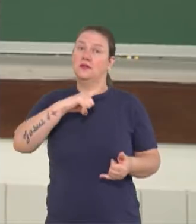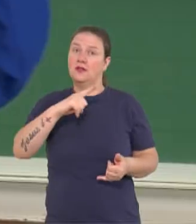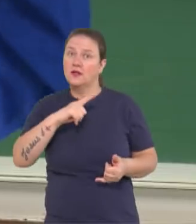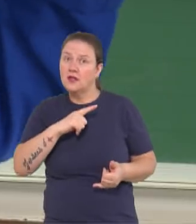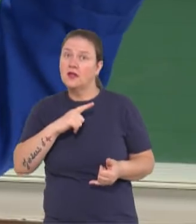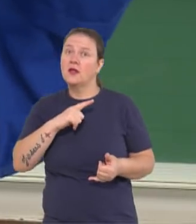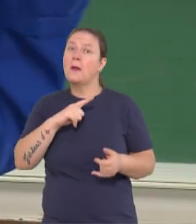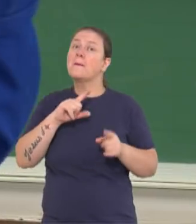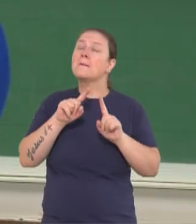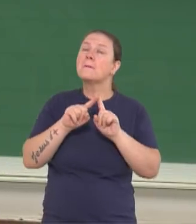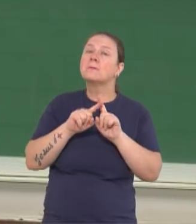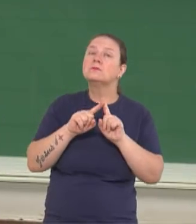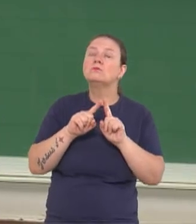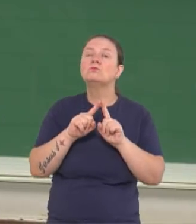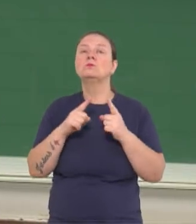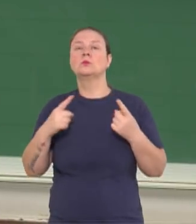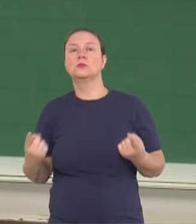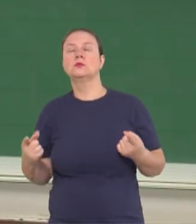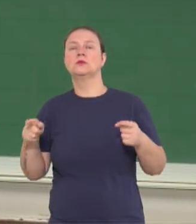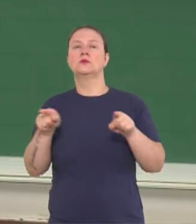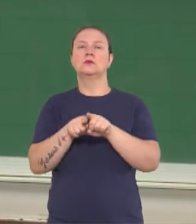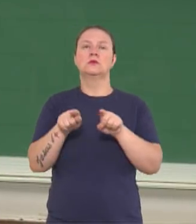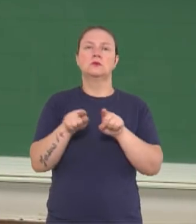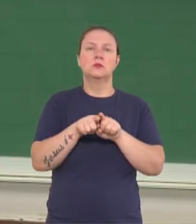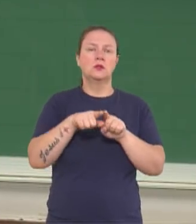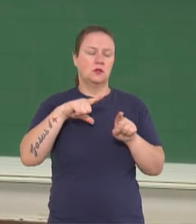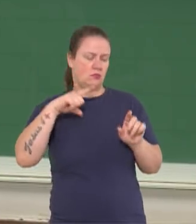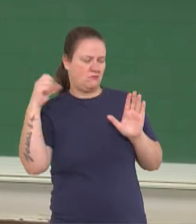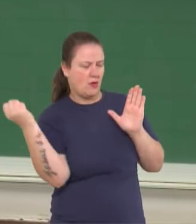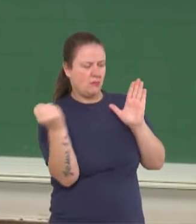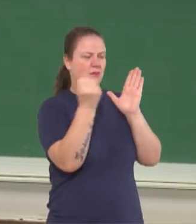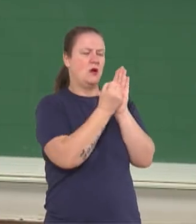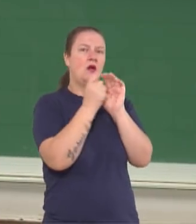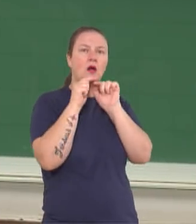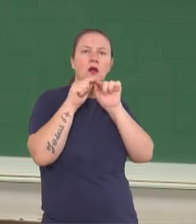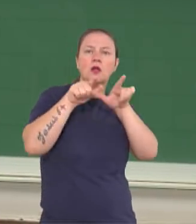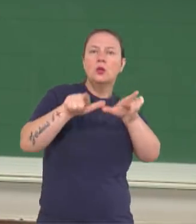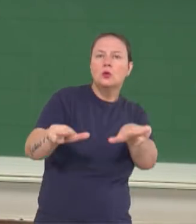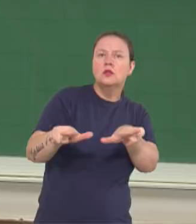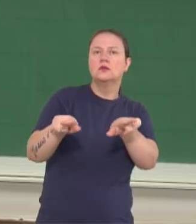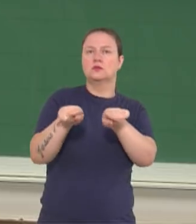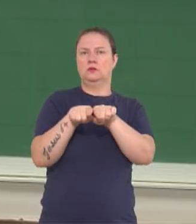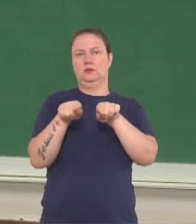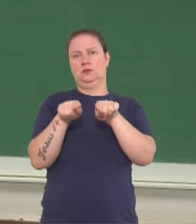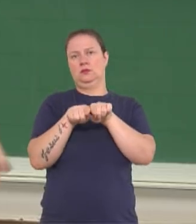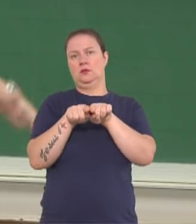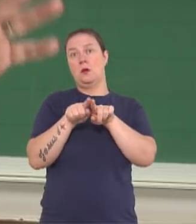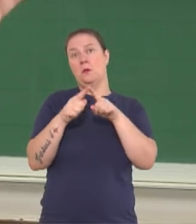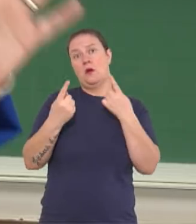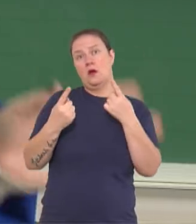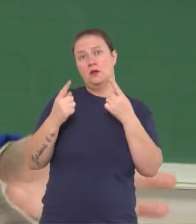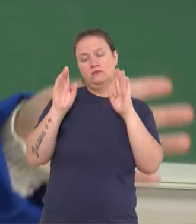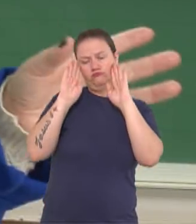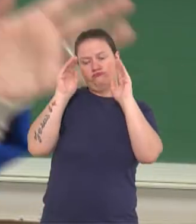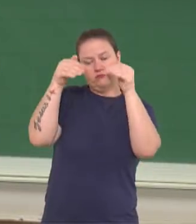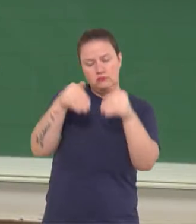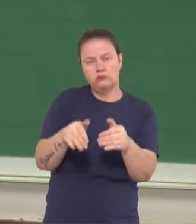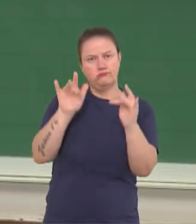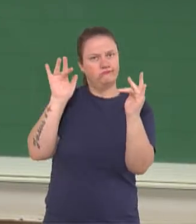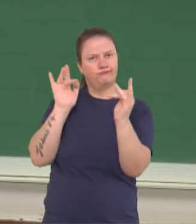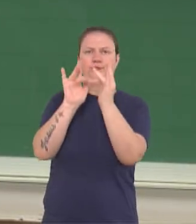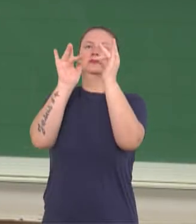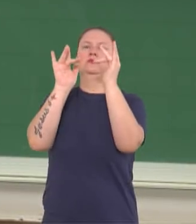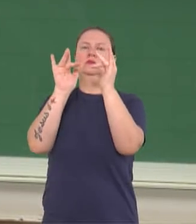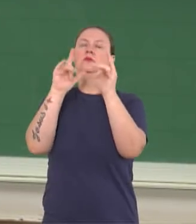bastante parecidos aí as marcas linguísticas, né? Porém, existem algumas especificidades de cada